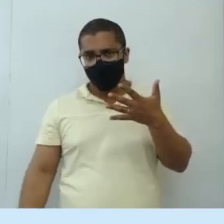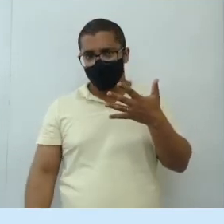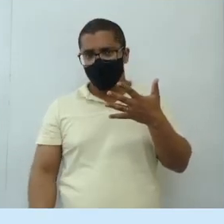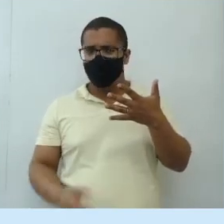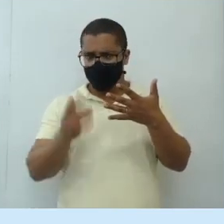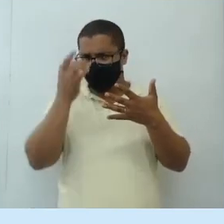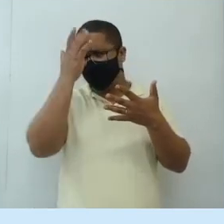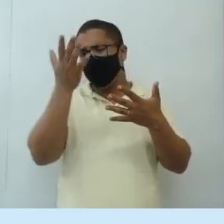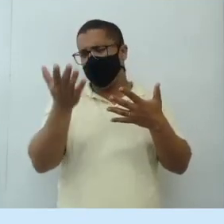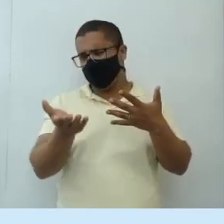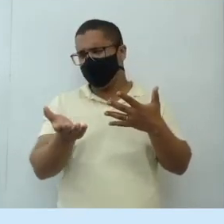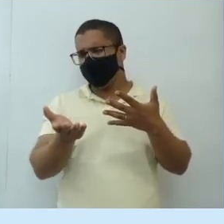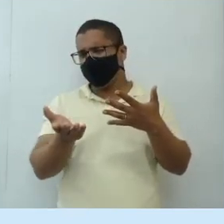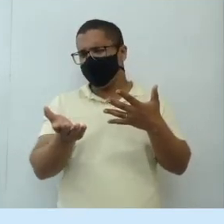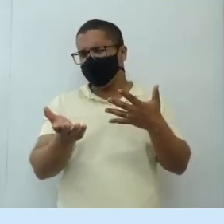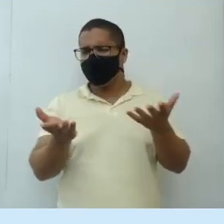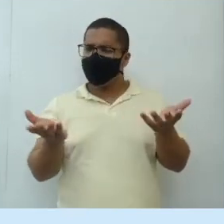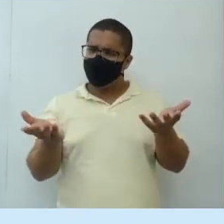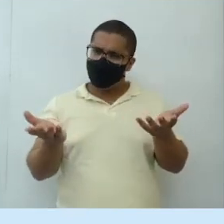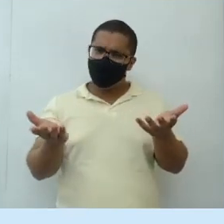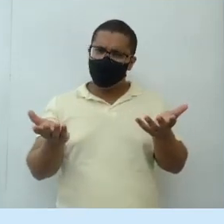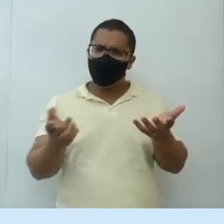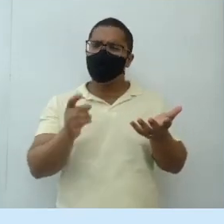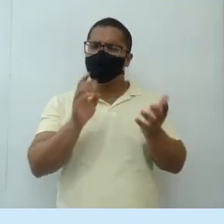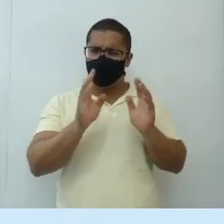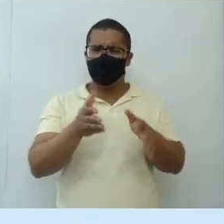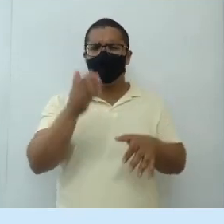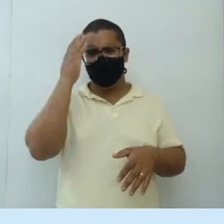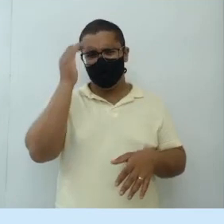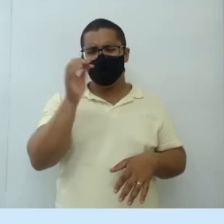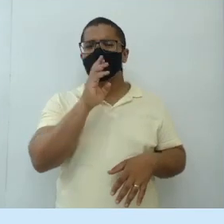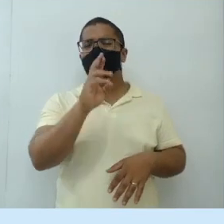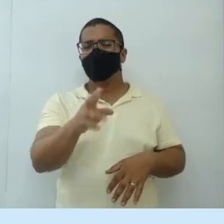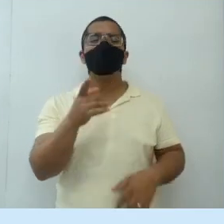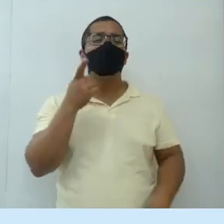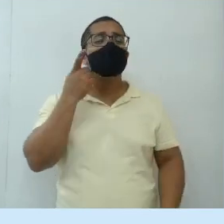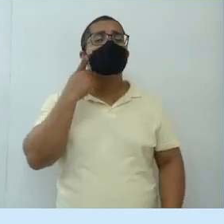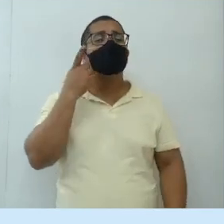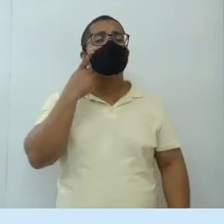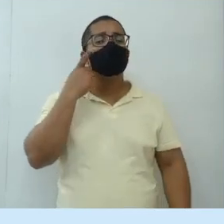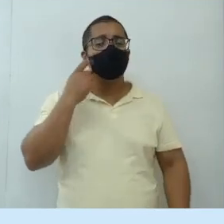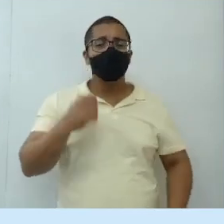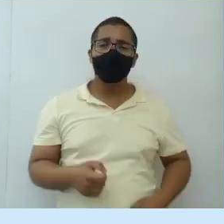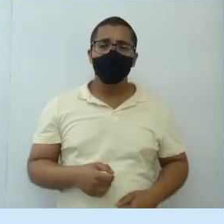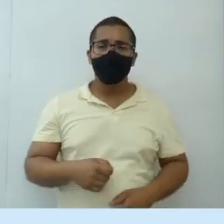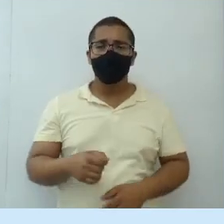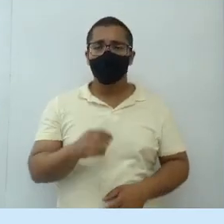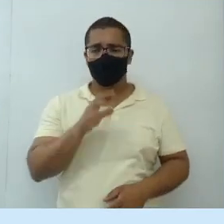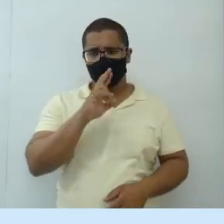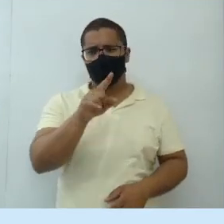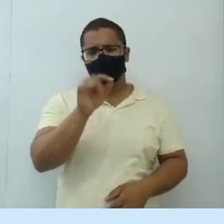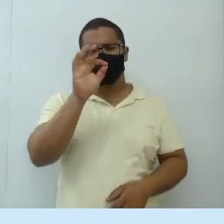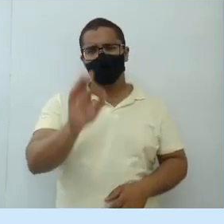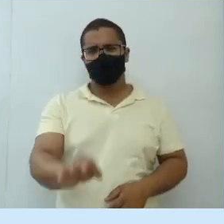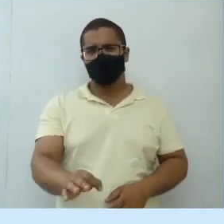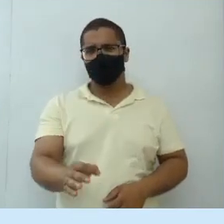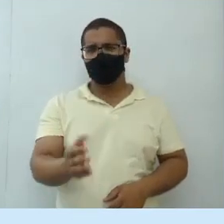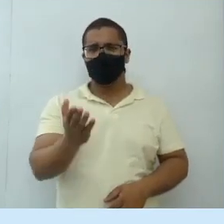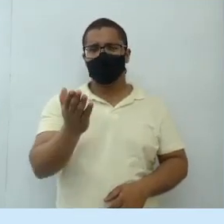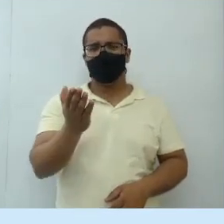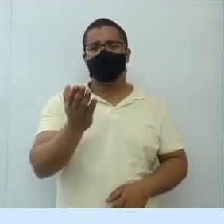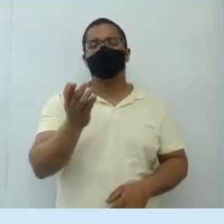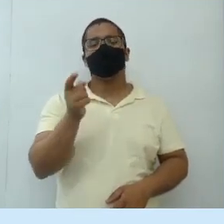vocês aceita fazem essa daí então da da Olá ver qual seria essa